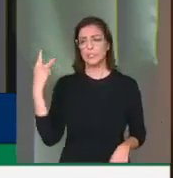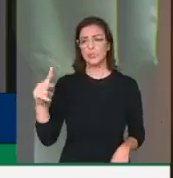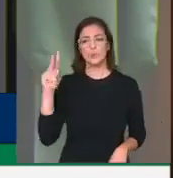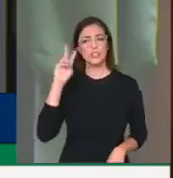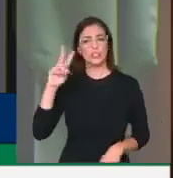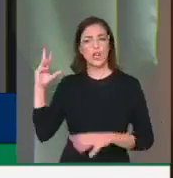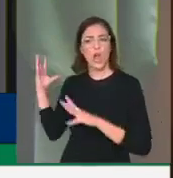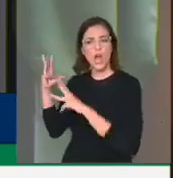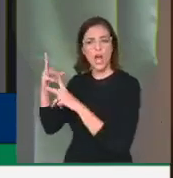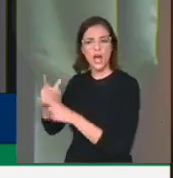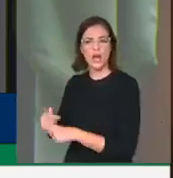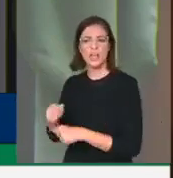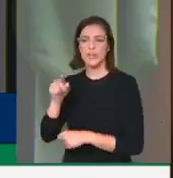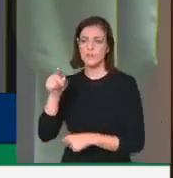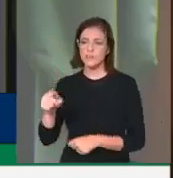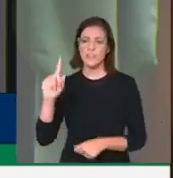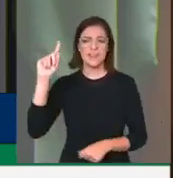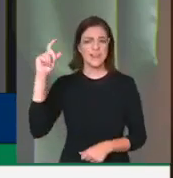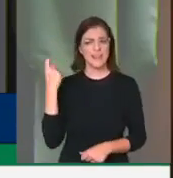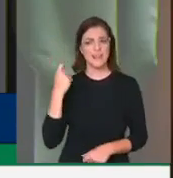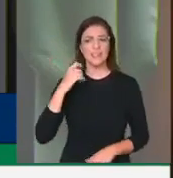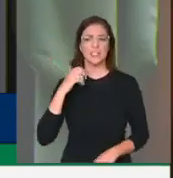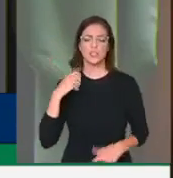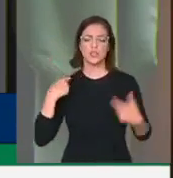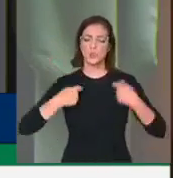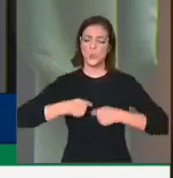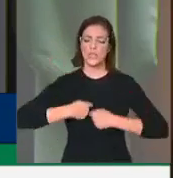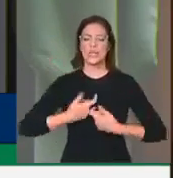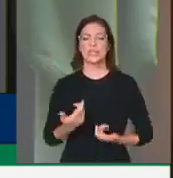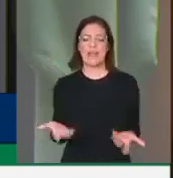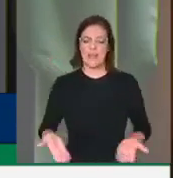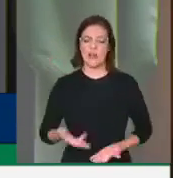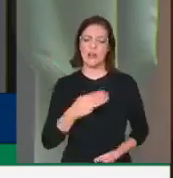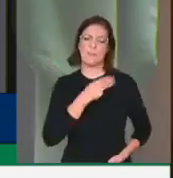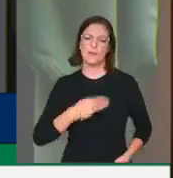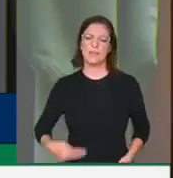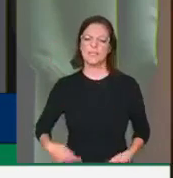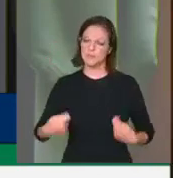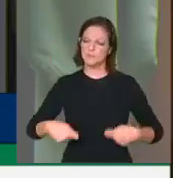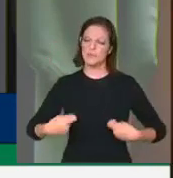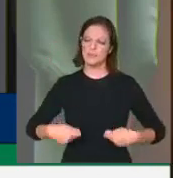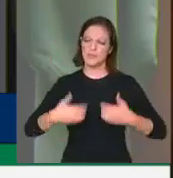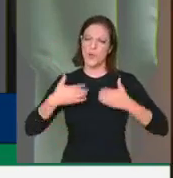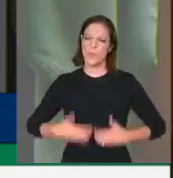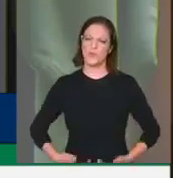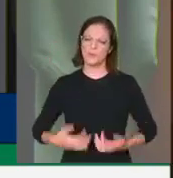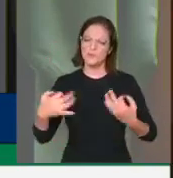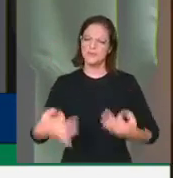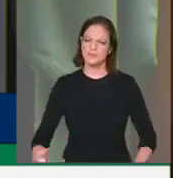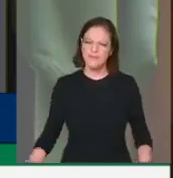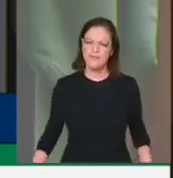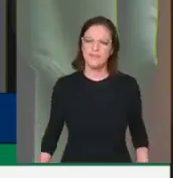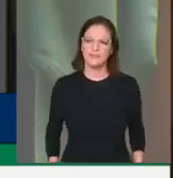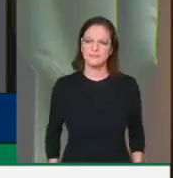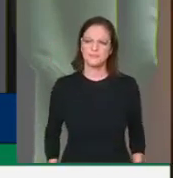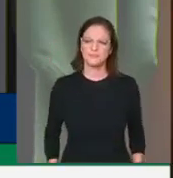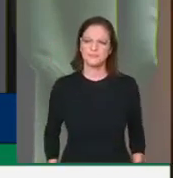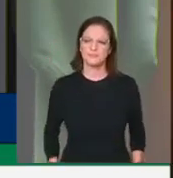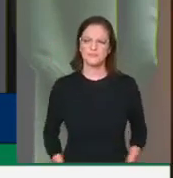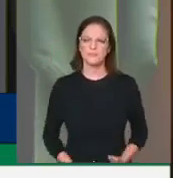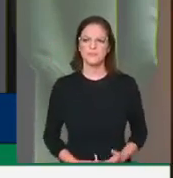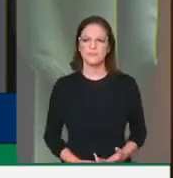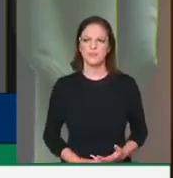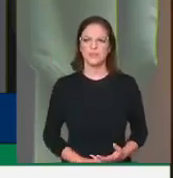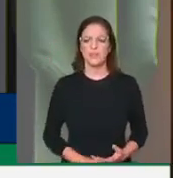senhor deveria olhar para o seu cargo de juiz e para o seu cargo de ministro, e ter mais compostura, e entender que o cargo que o senhor